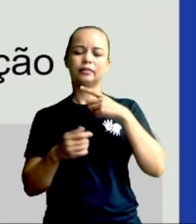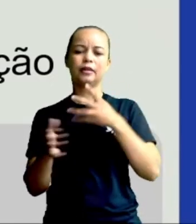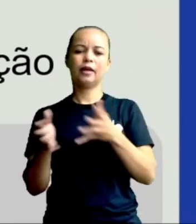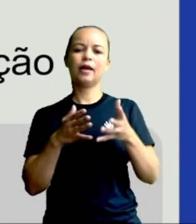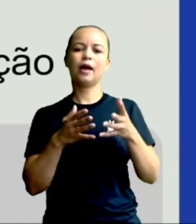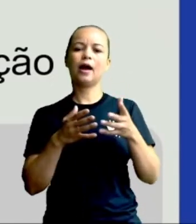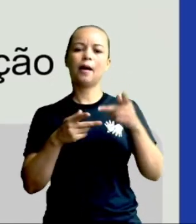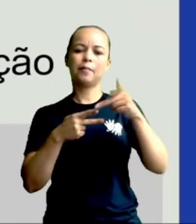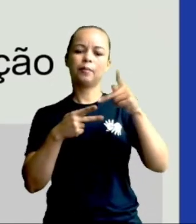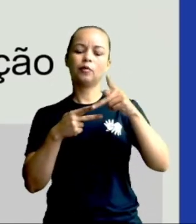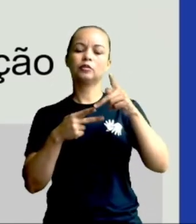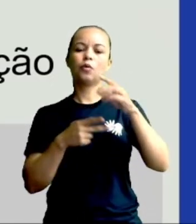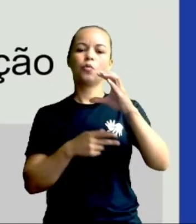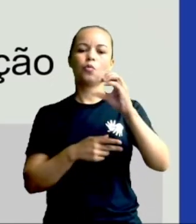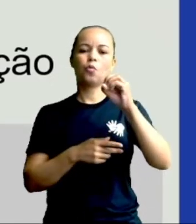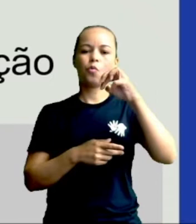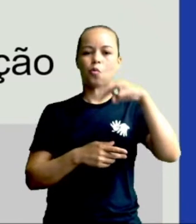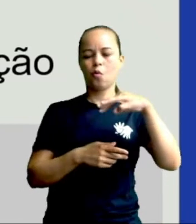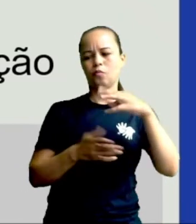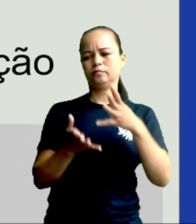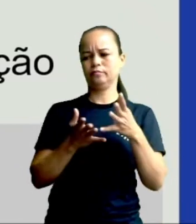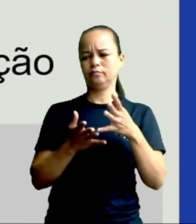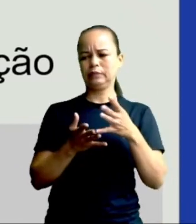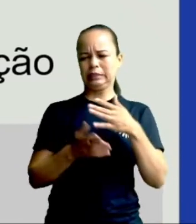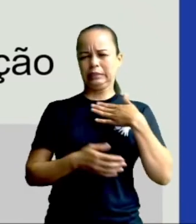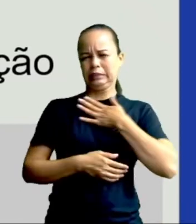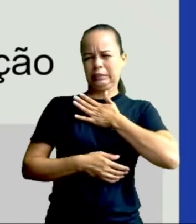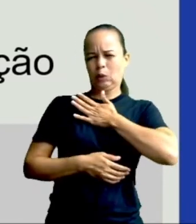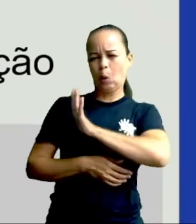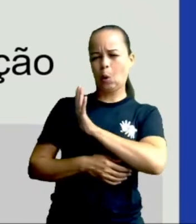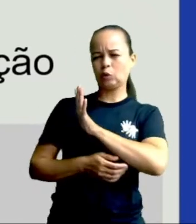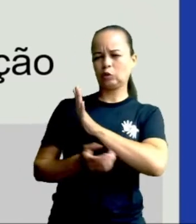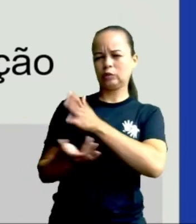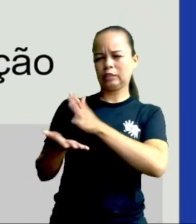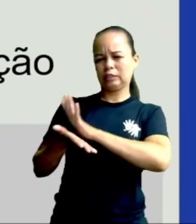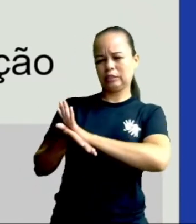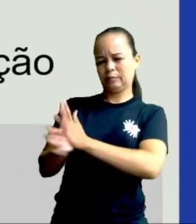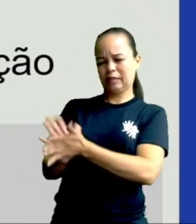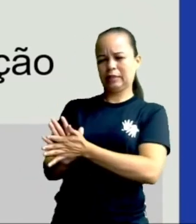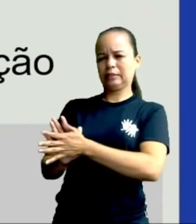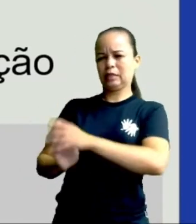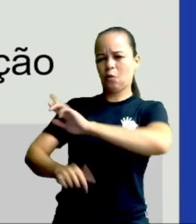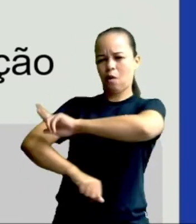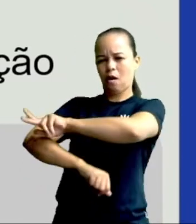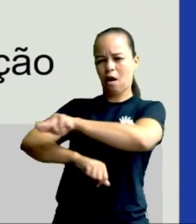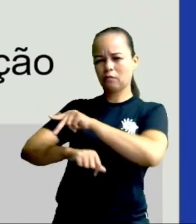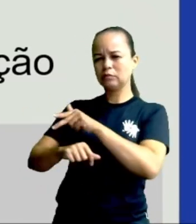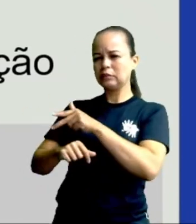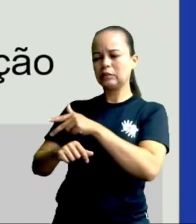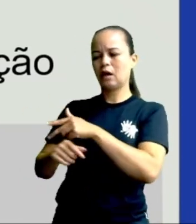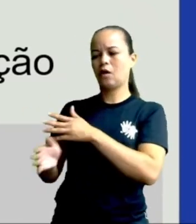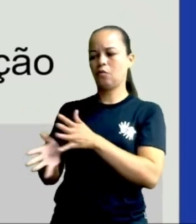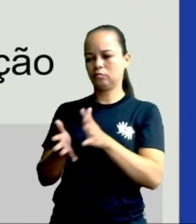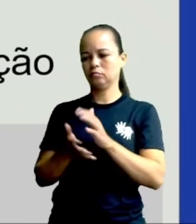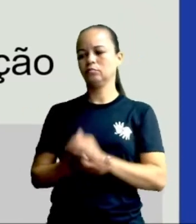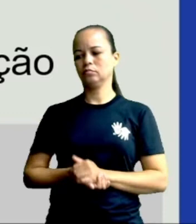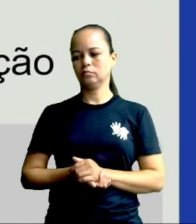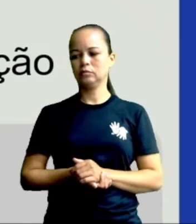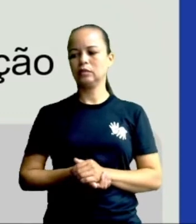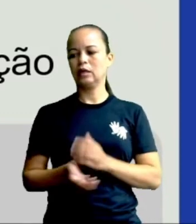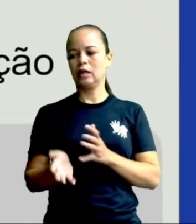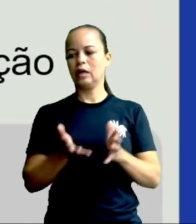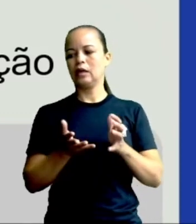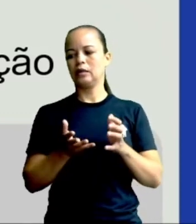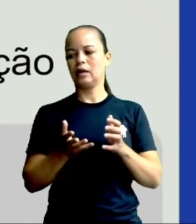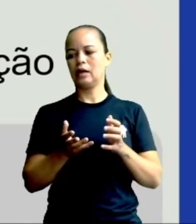não simpatizamos com a discriminação racial simpatizamos com antipatiza